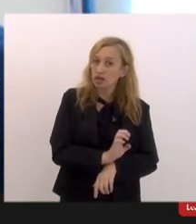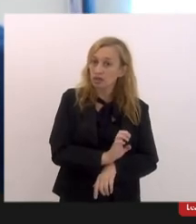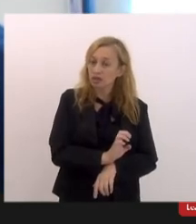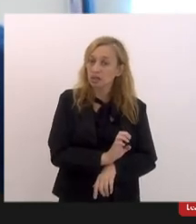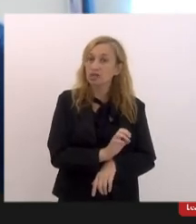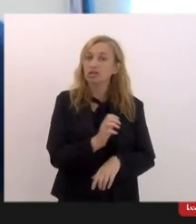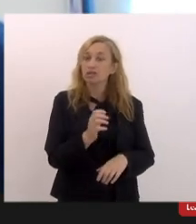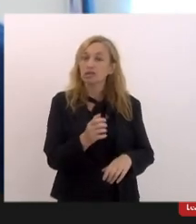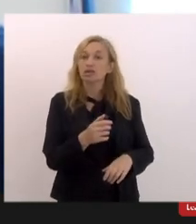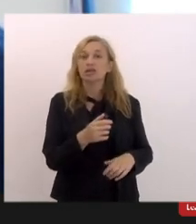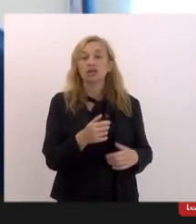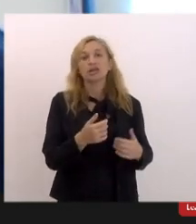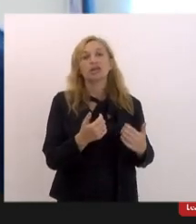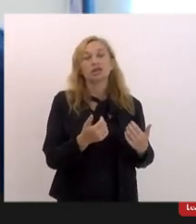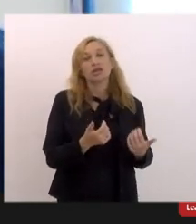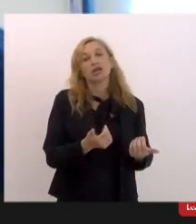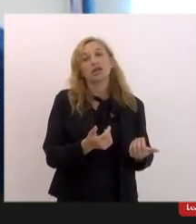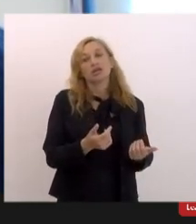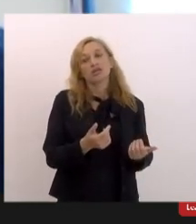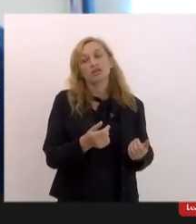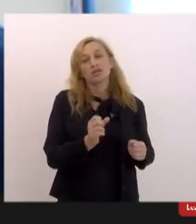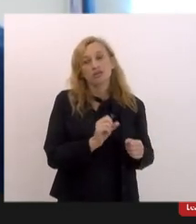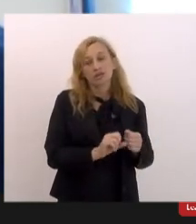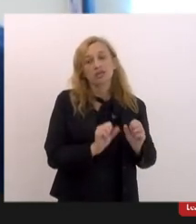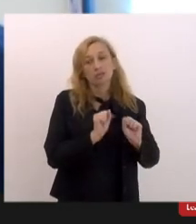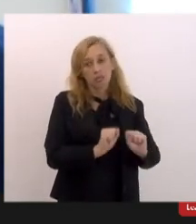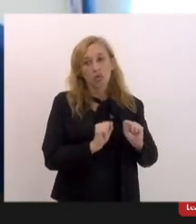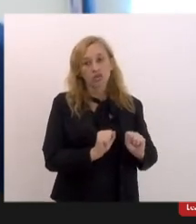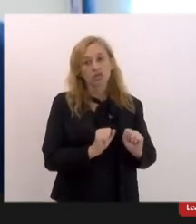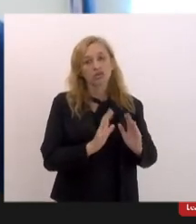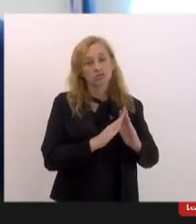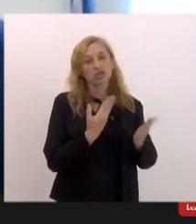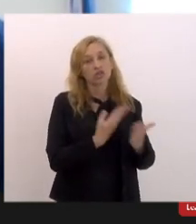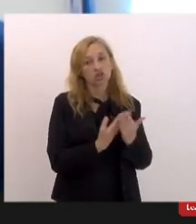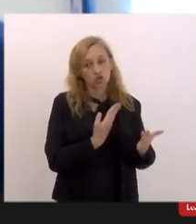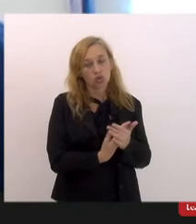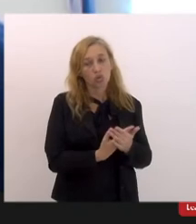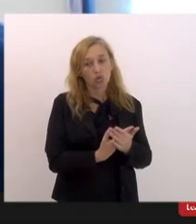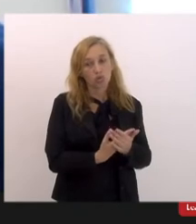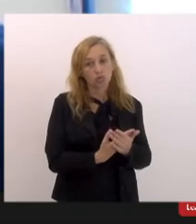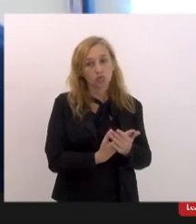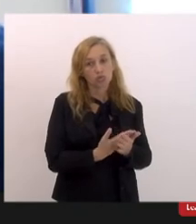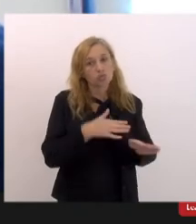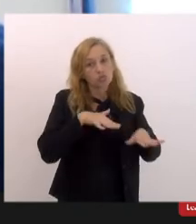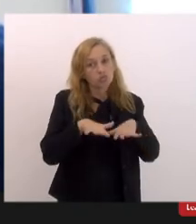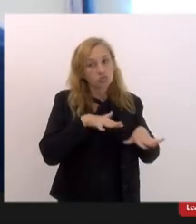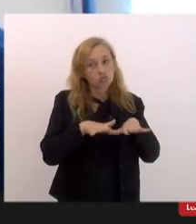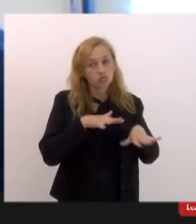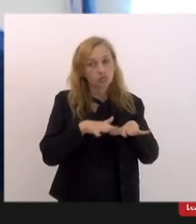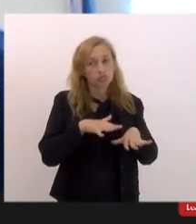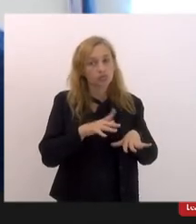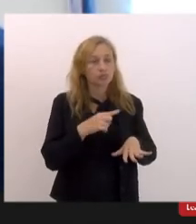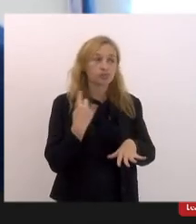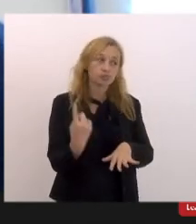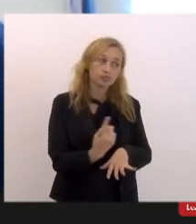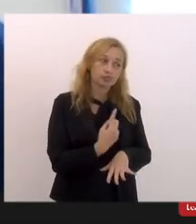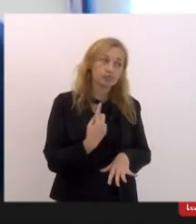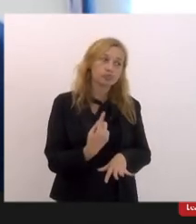de fazer em termos de garantir segurança sanitária nas nossas escolas e de mobilizar, né, as